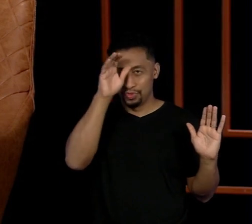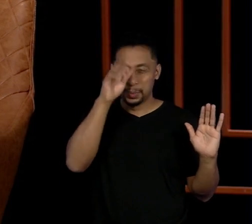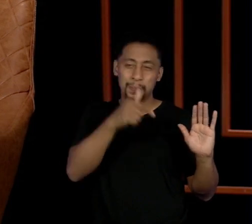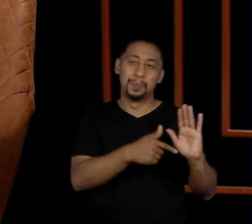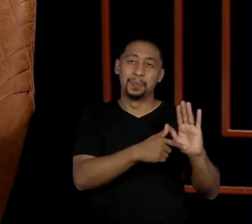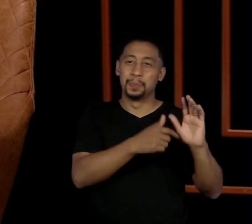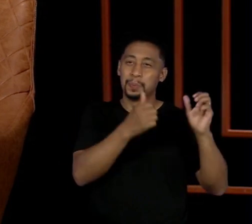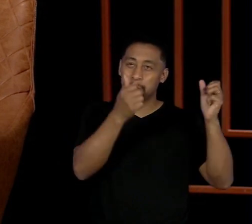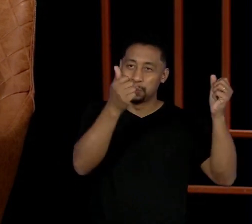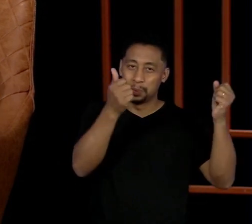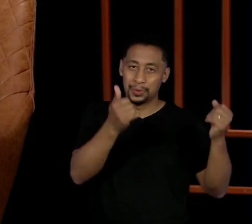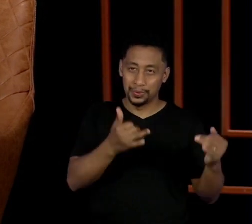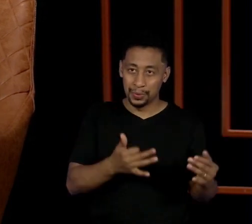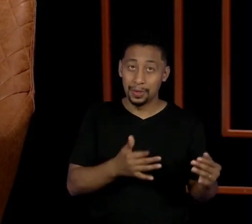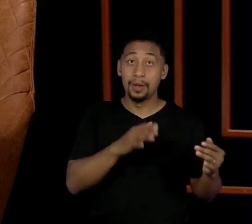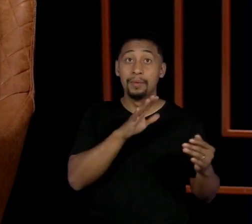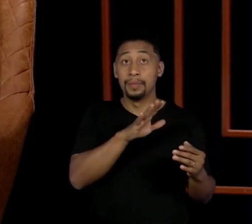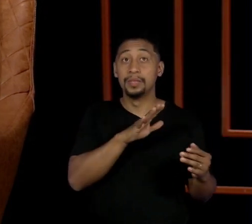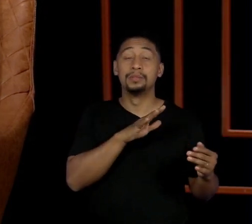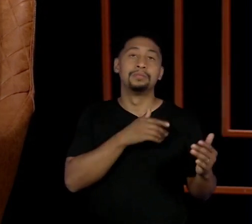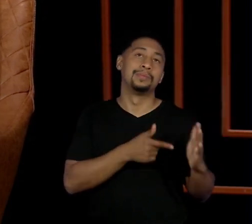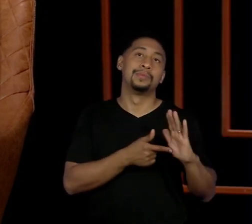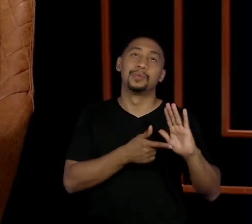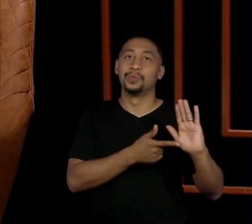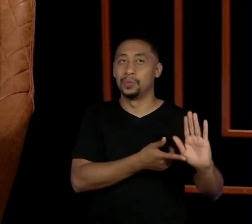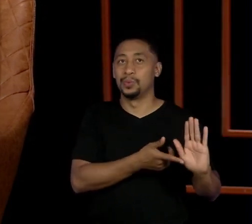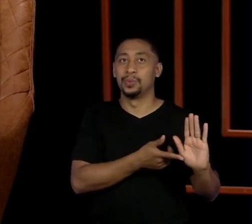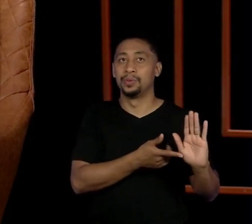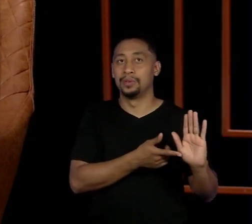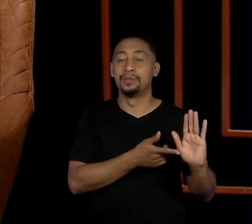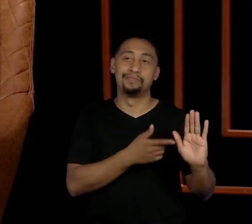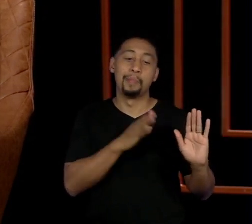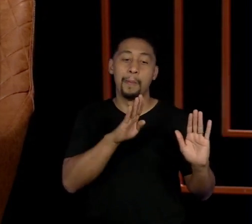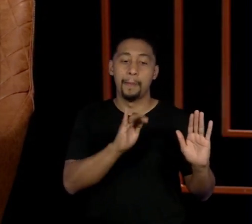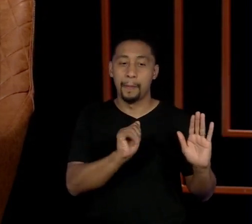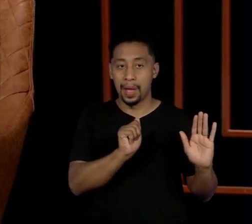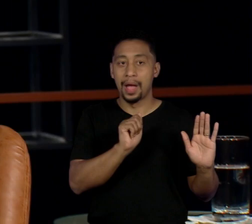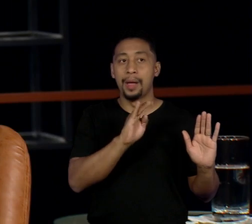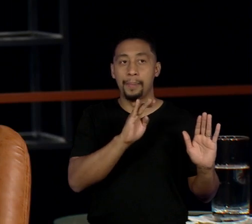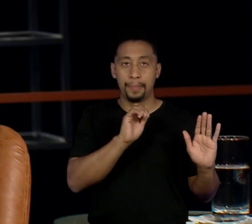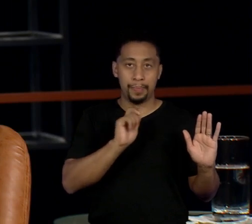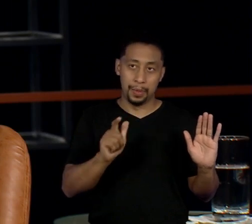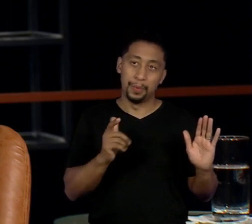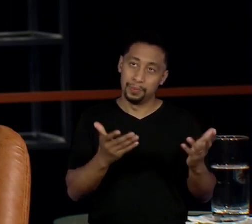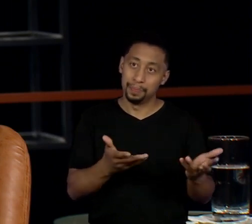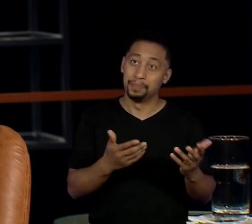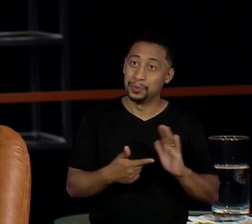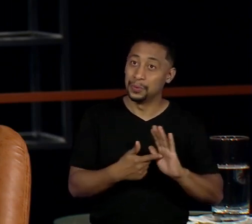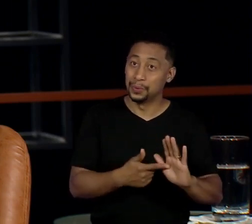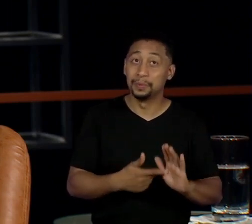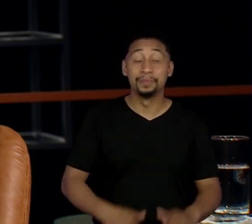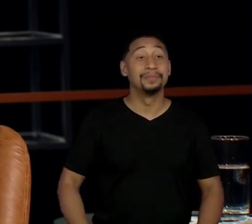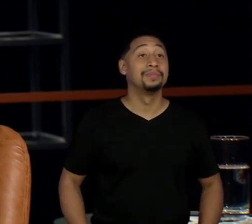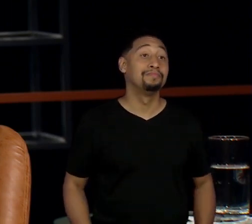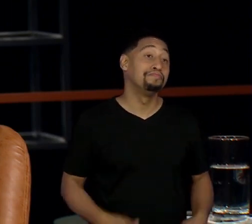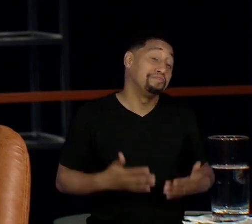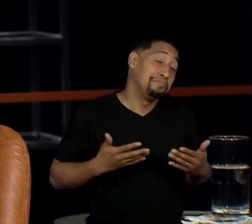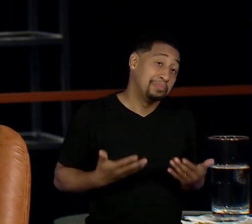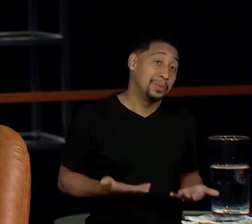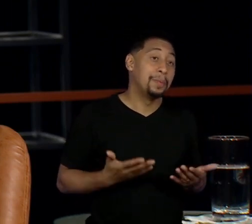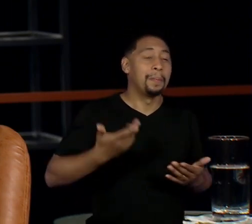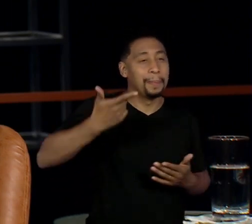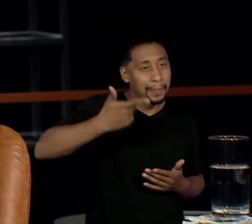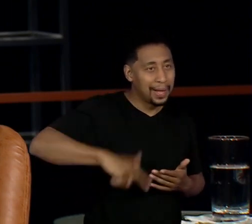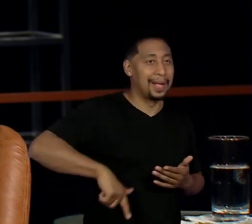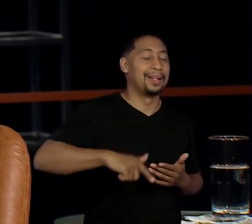a novela do Gilberto Braga. Eu emendei com a peça do Babenco. Bom, mais um depoimento é agora de